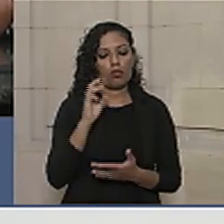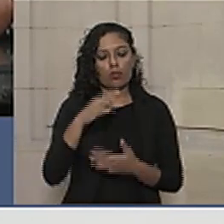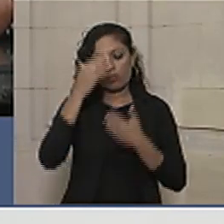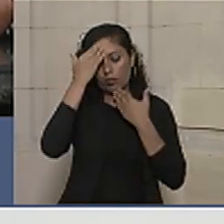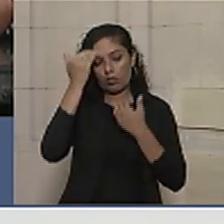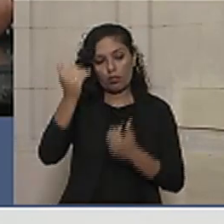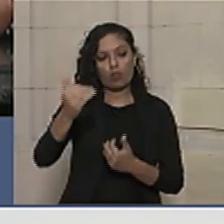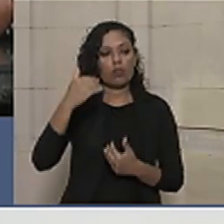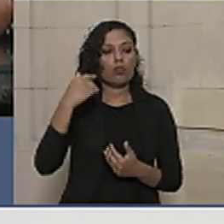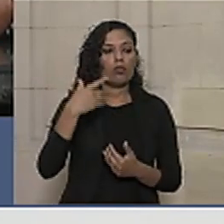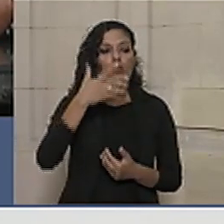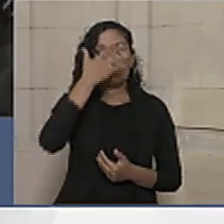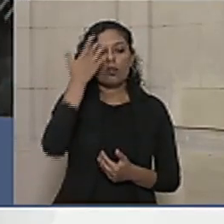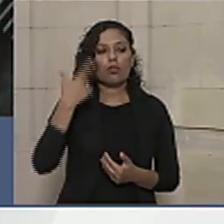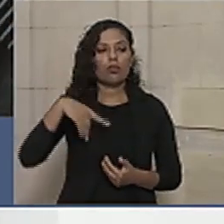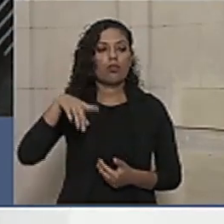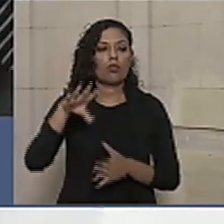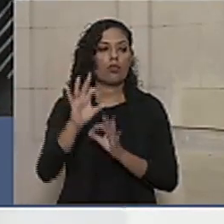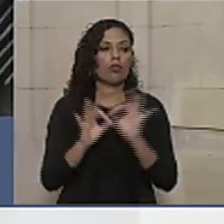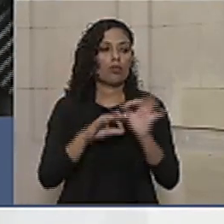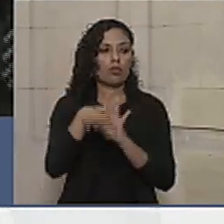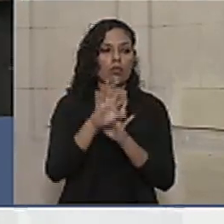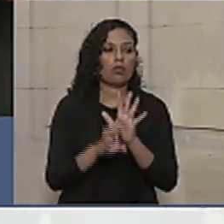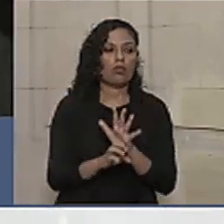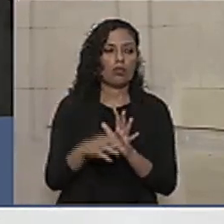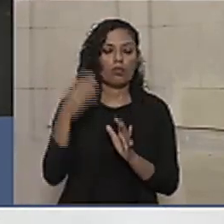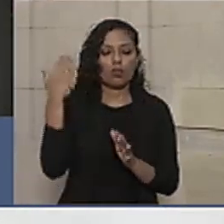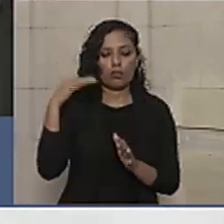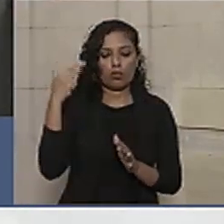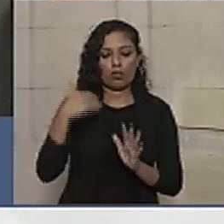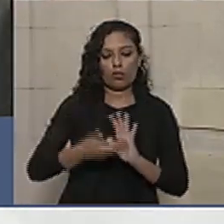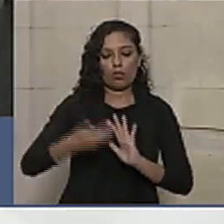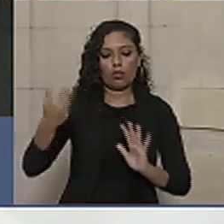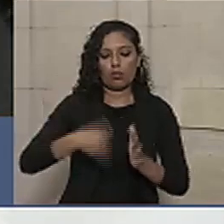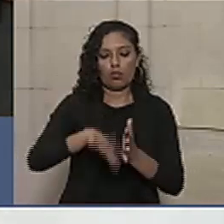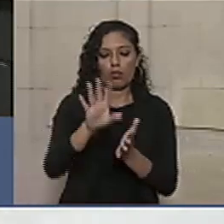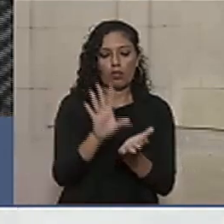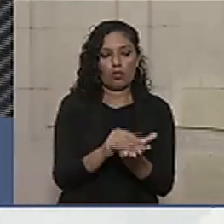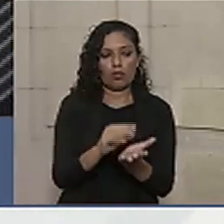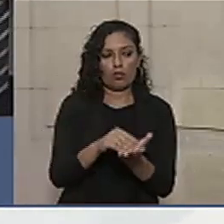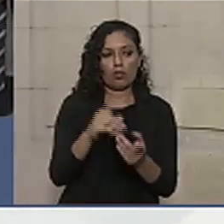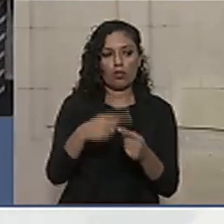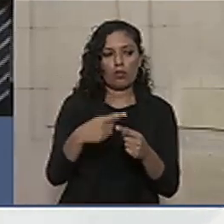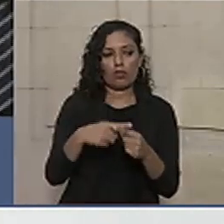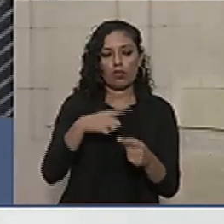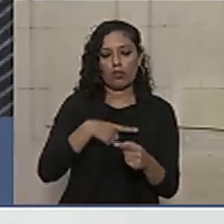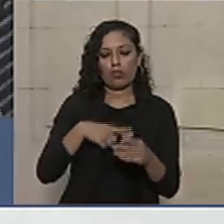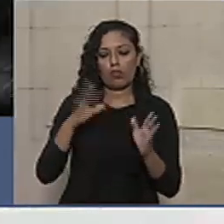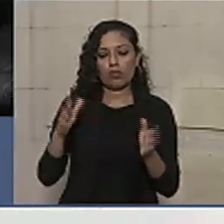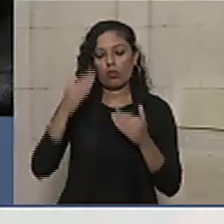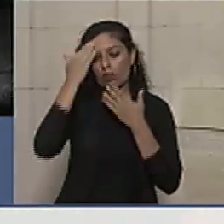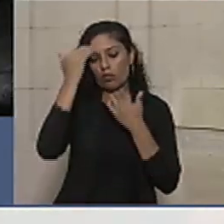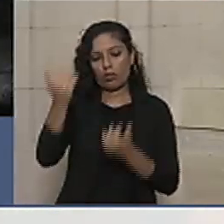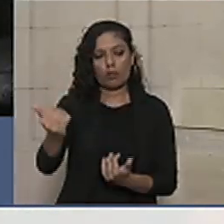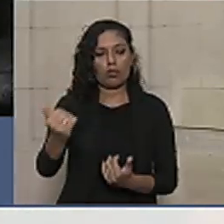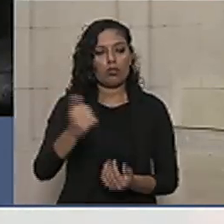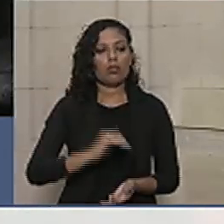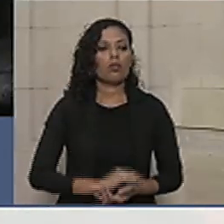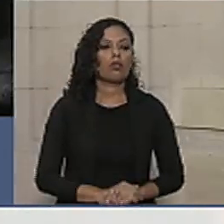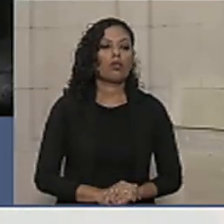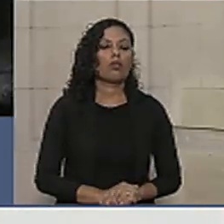agradecer ao autor da emenda, deputado Alexandre Freitas, que entendeu a importância de retirá-la, porque já estava contida no conteúdo do projeto. Obrigado.